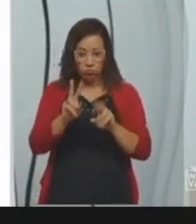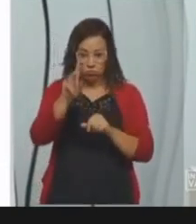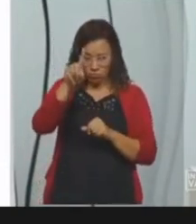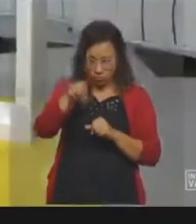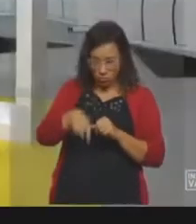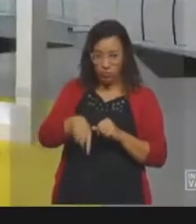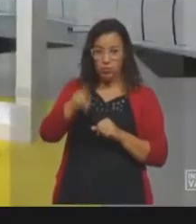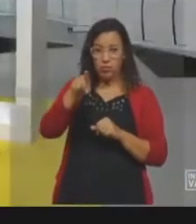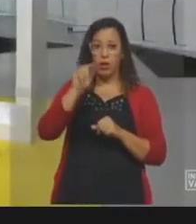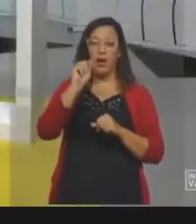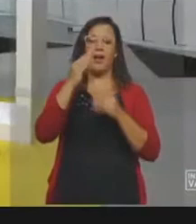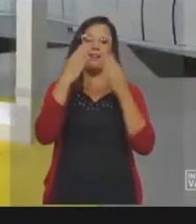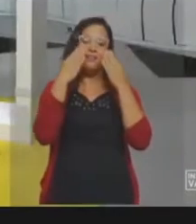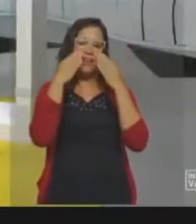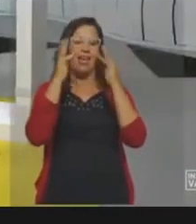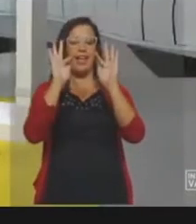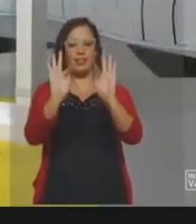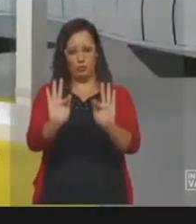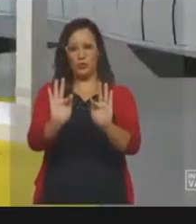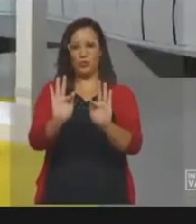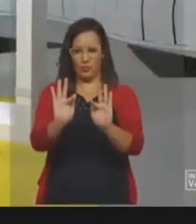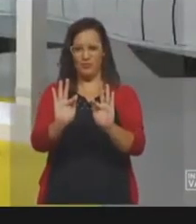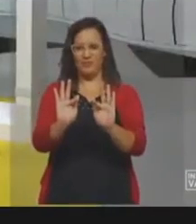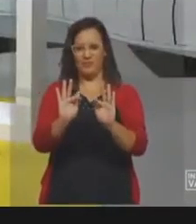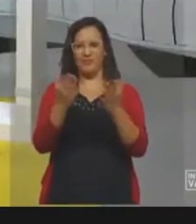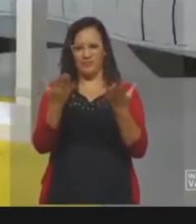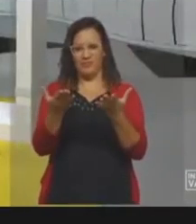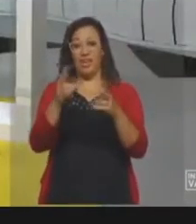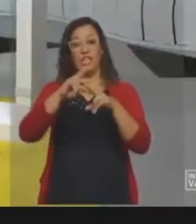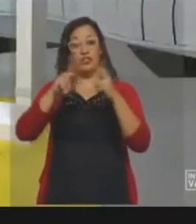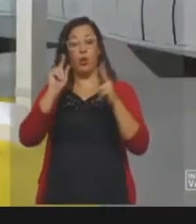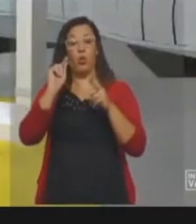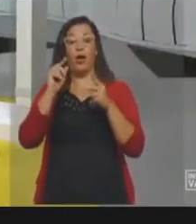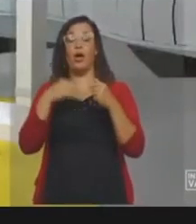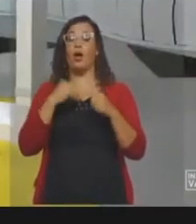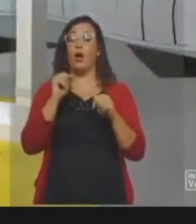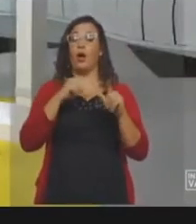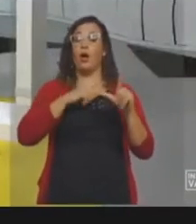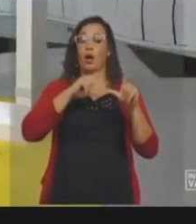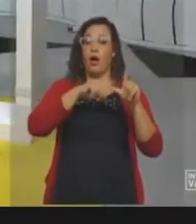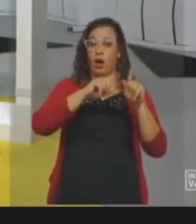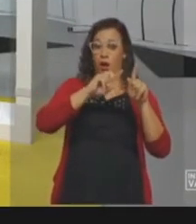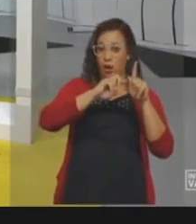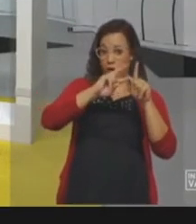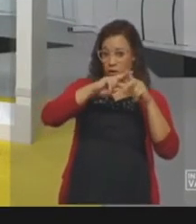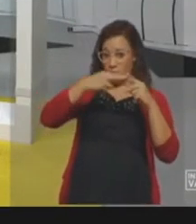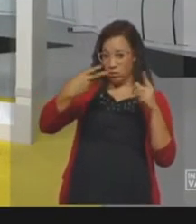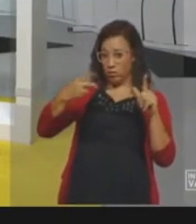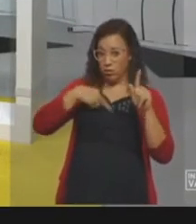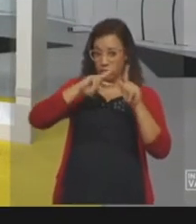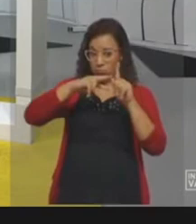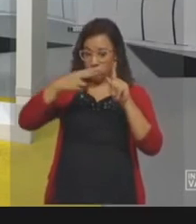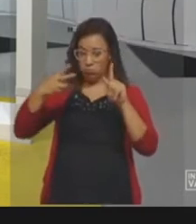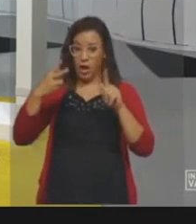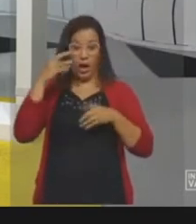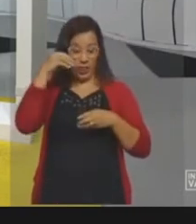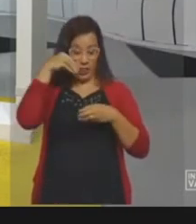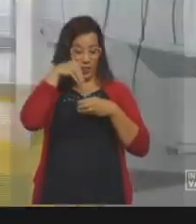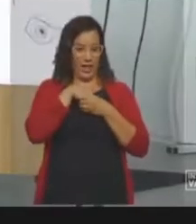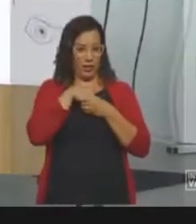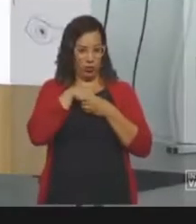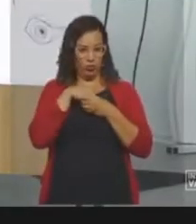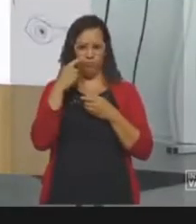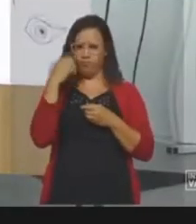fenótipo. Essa é a grande diferença de genótipo e fenótipo. Entendido isso, nós podemos partir para